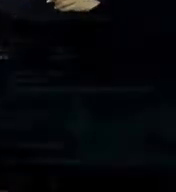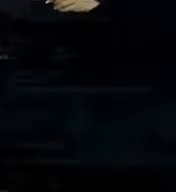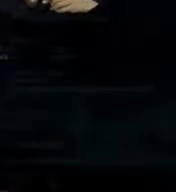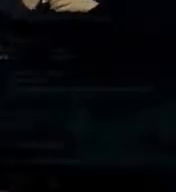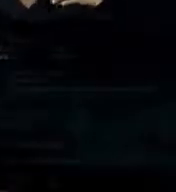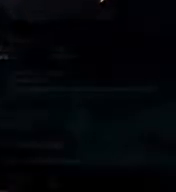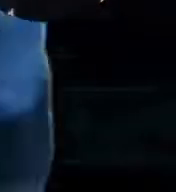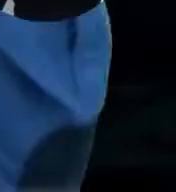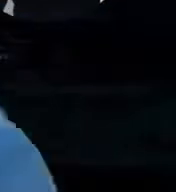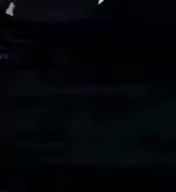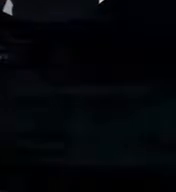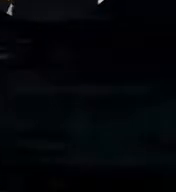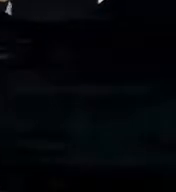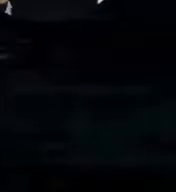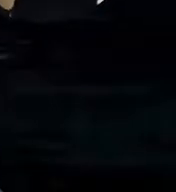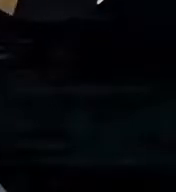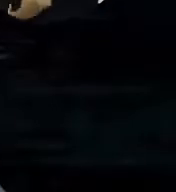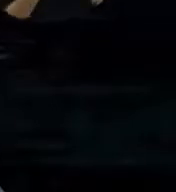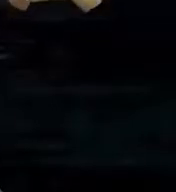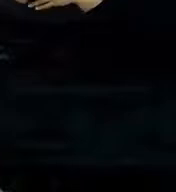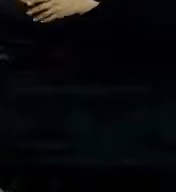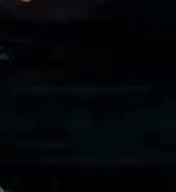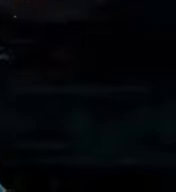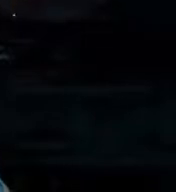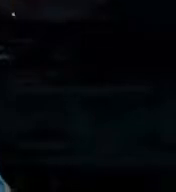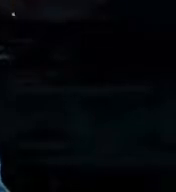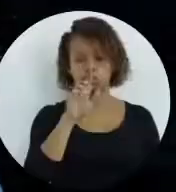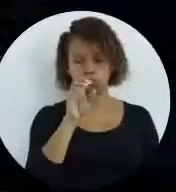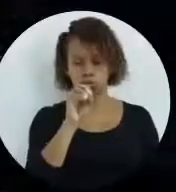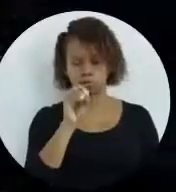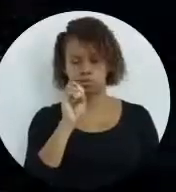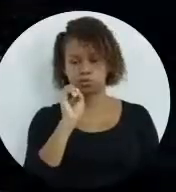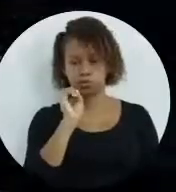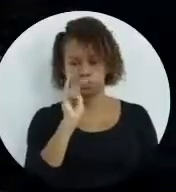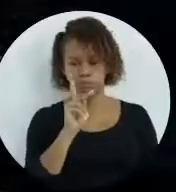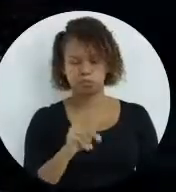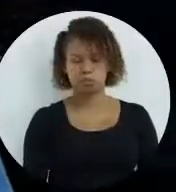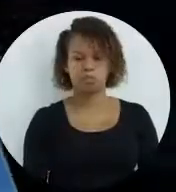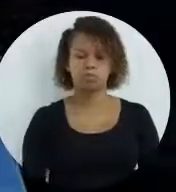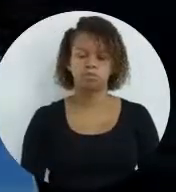ele, nessa linha, executa o código. Tá?